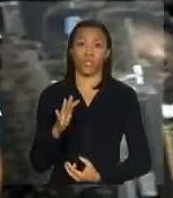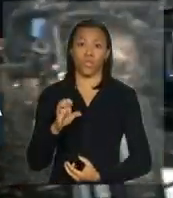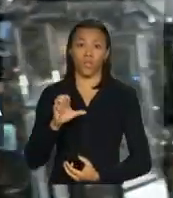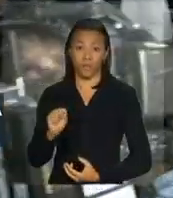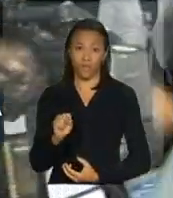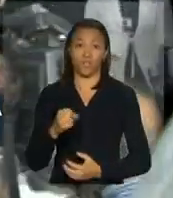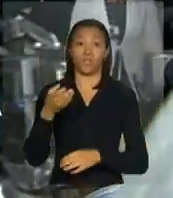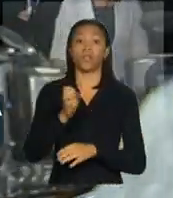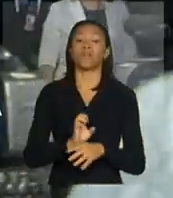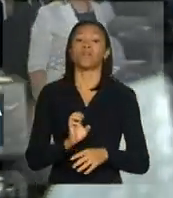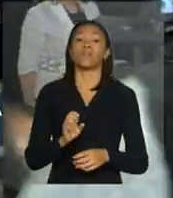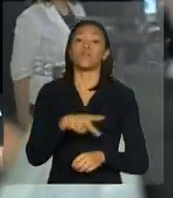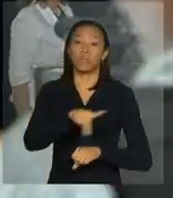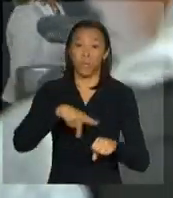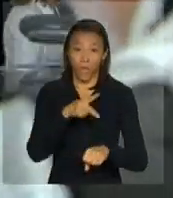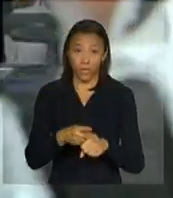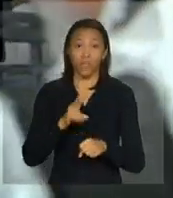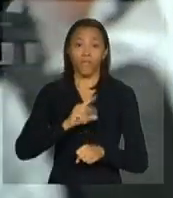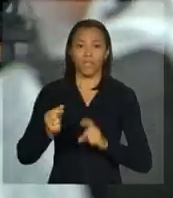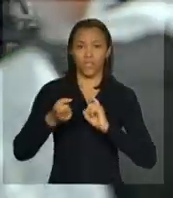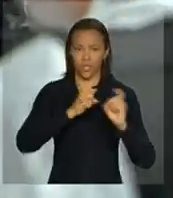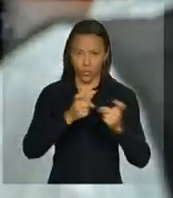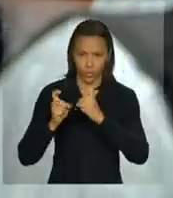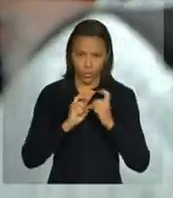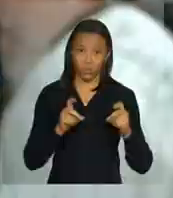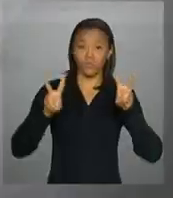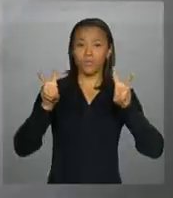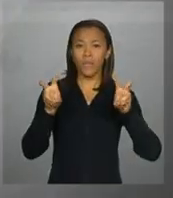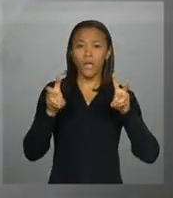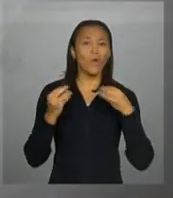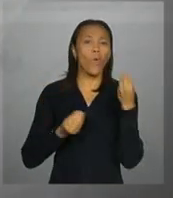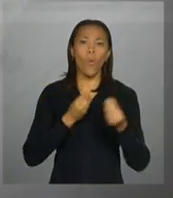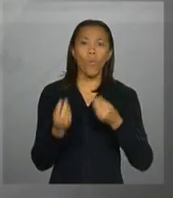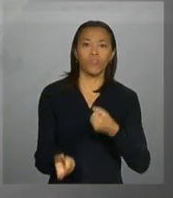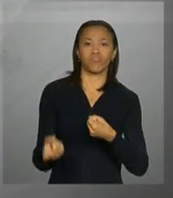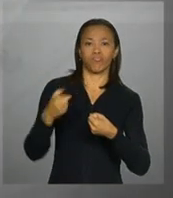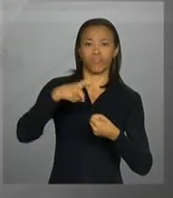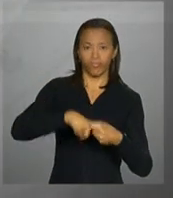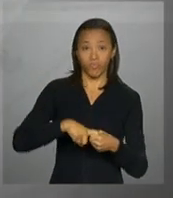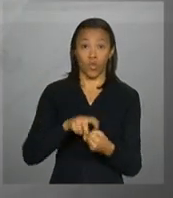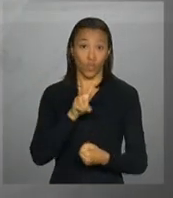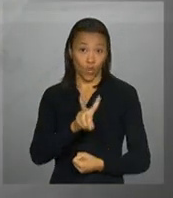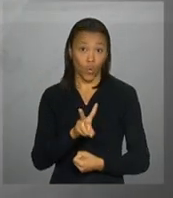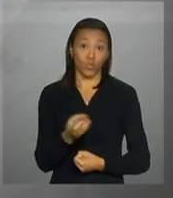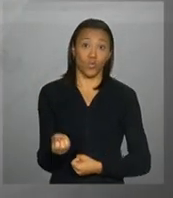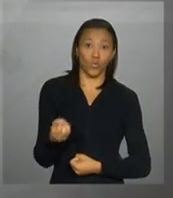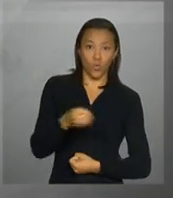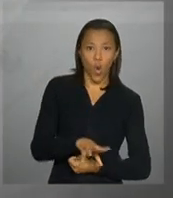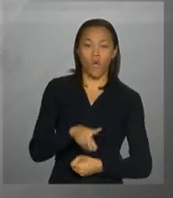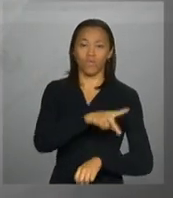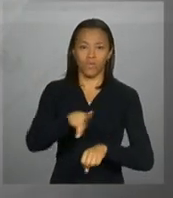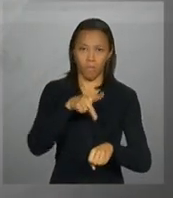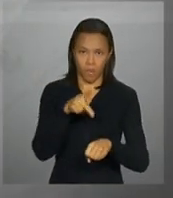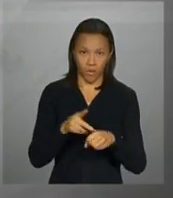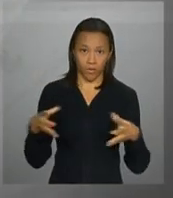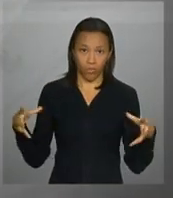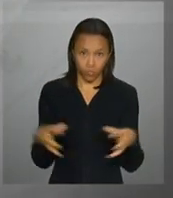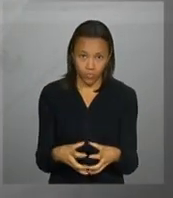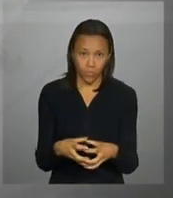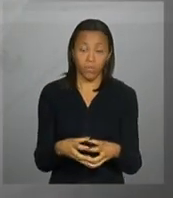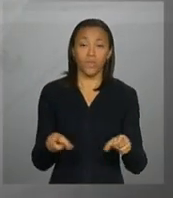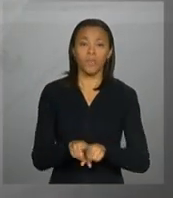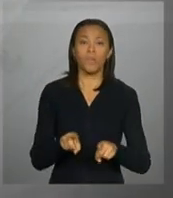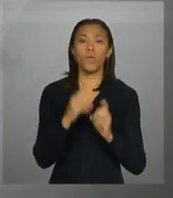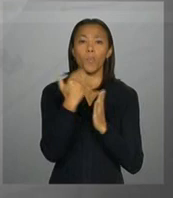estados de estado serão discutidos temas como a Adesão de dois novos países ao bloco e também